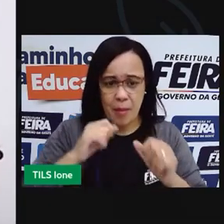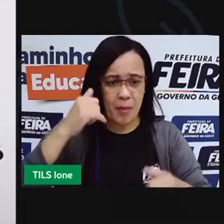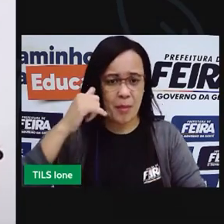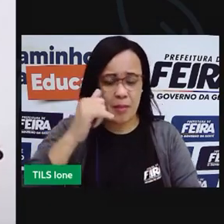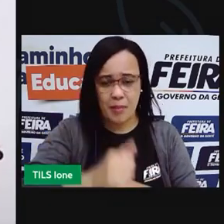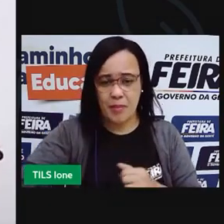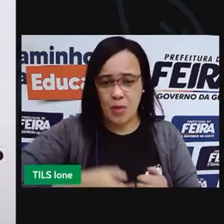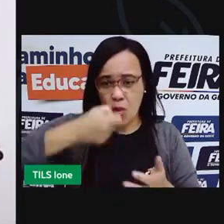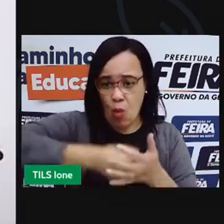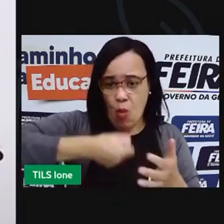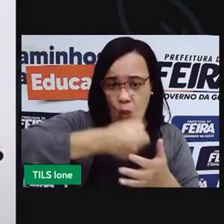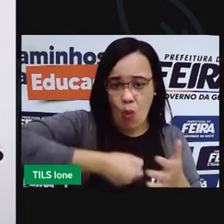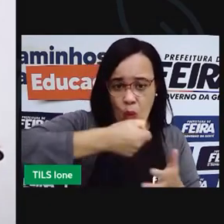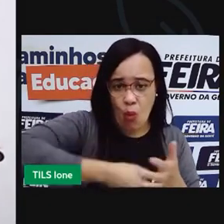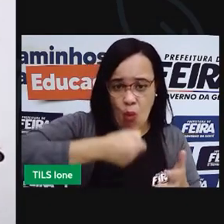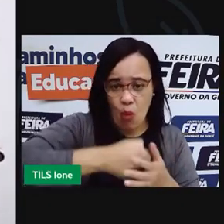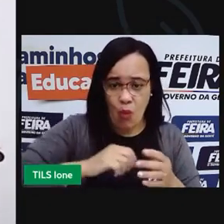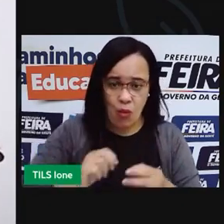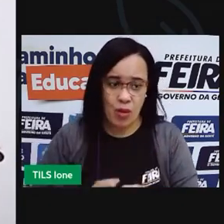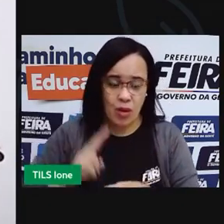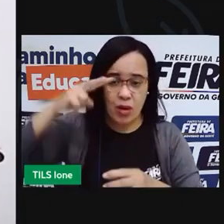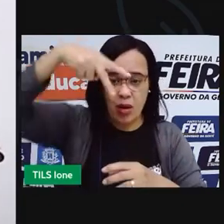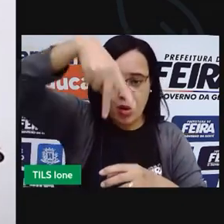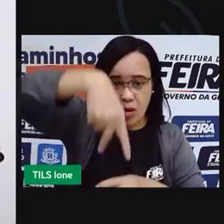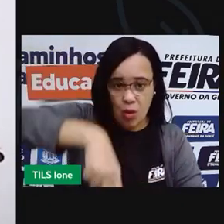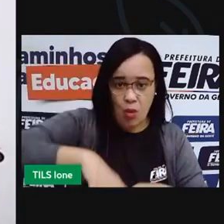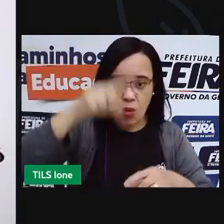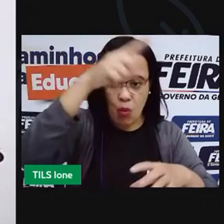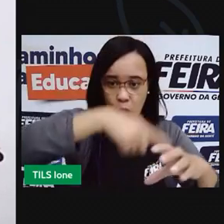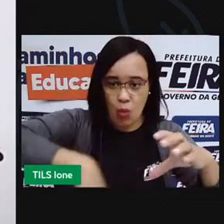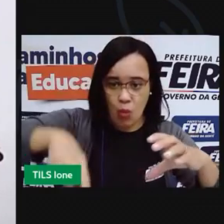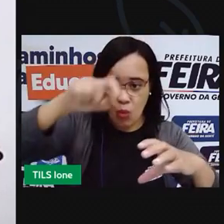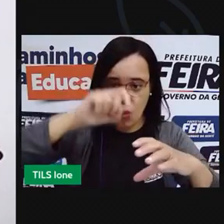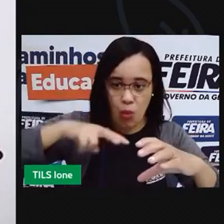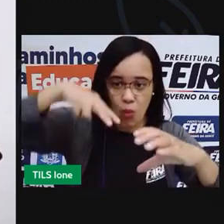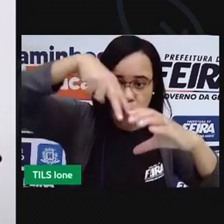Podemos obrigá-lo a saltar pelos aros.